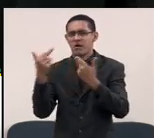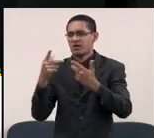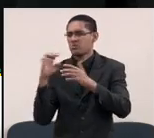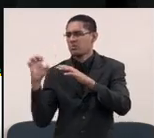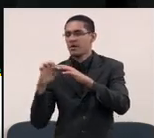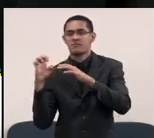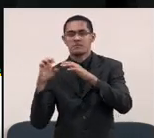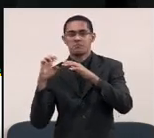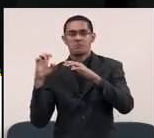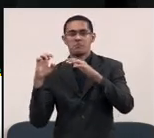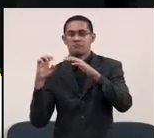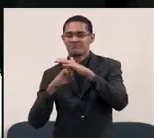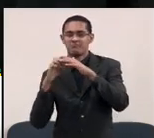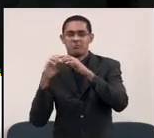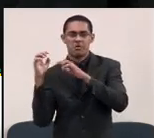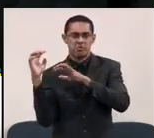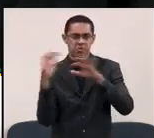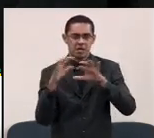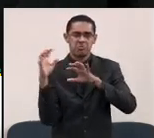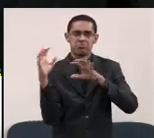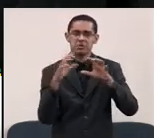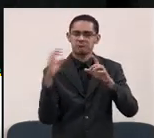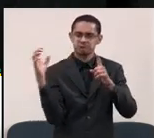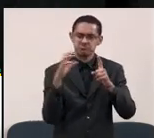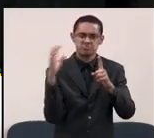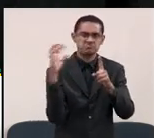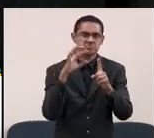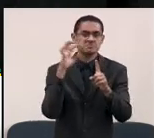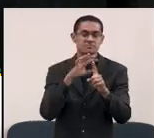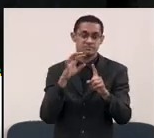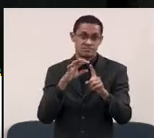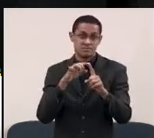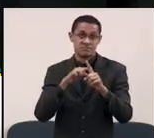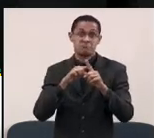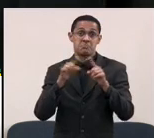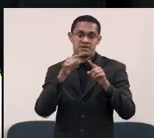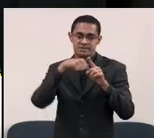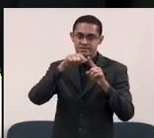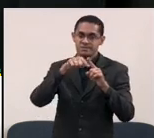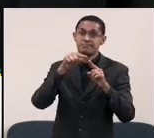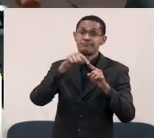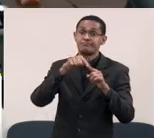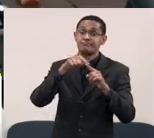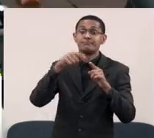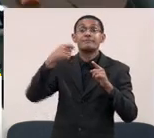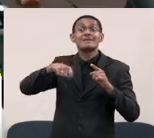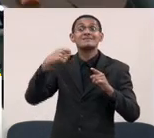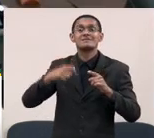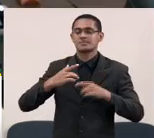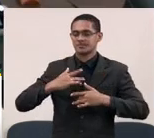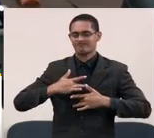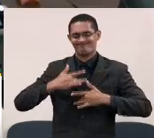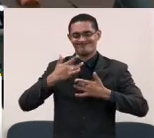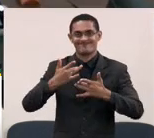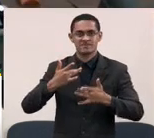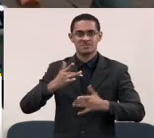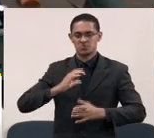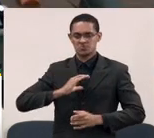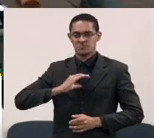área e é preciso disposição e coragem. E eu quero